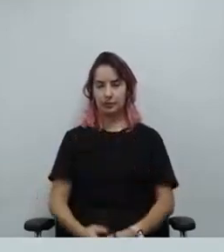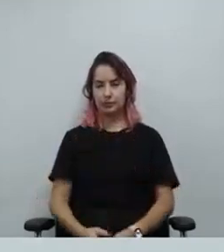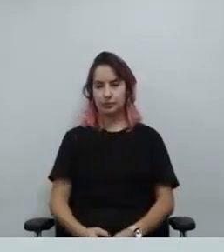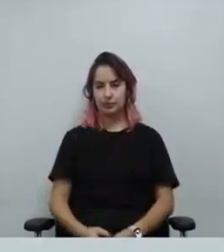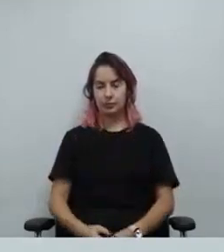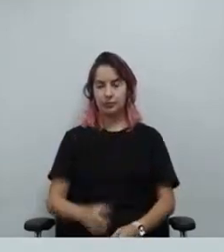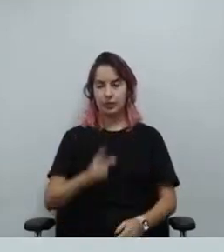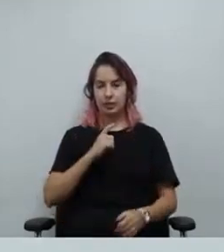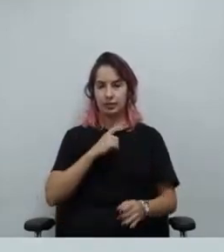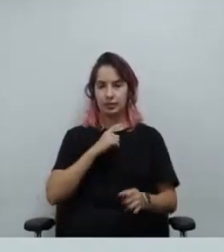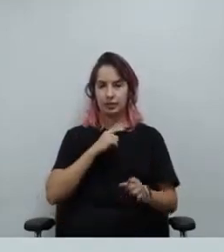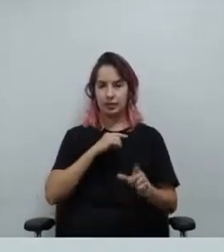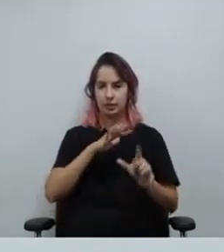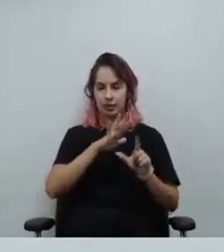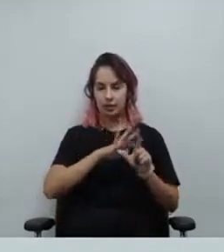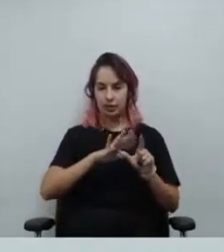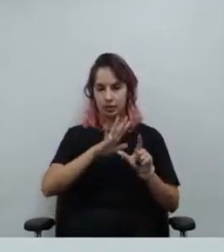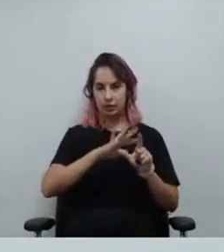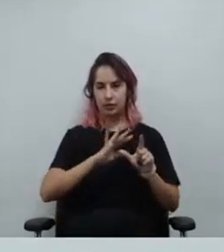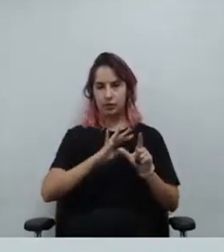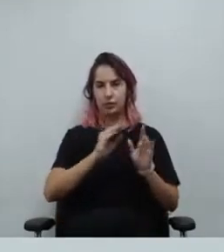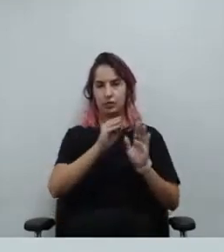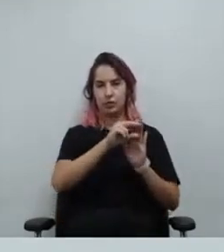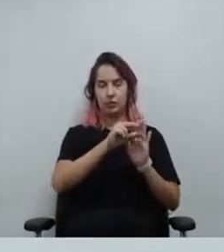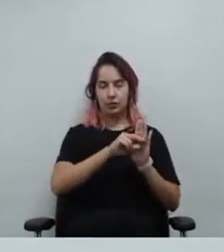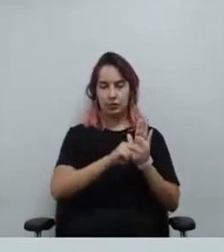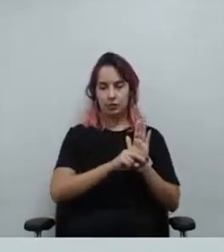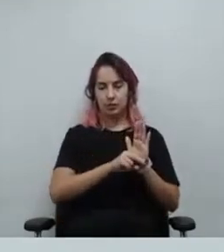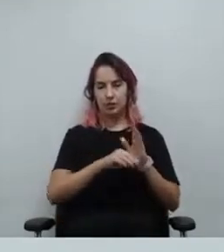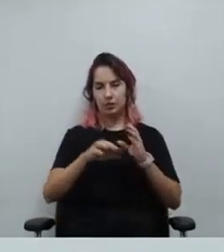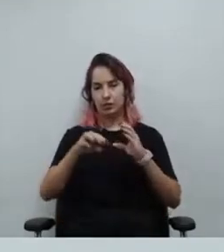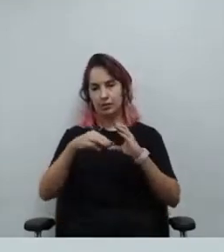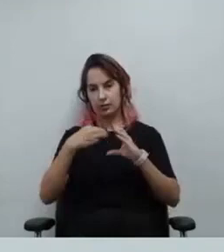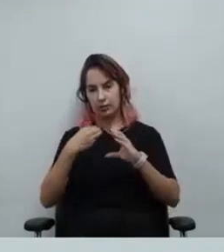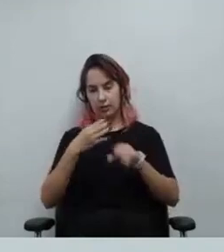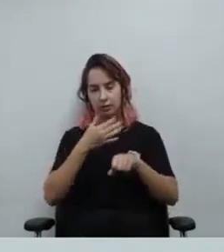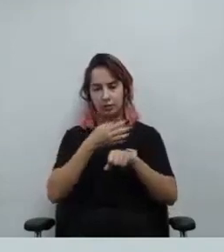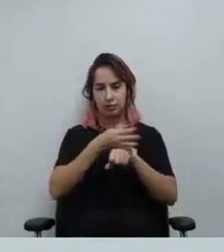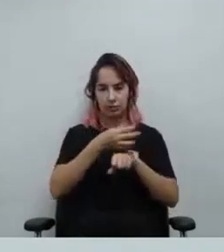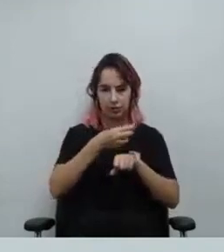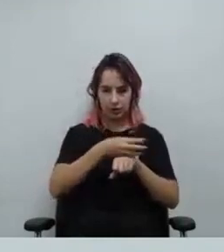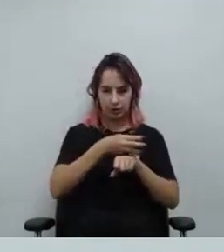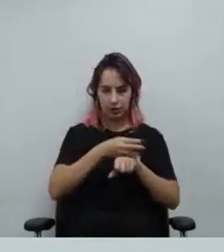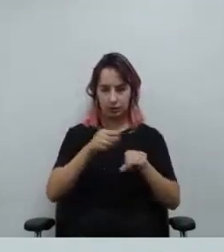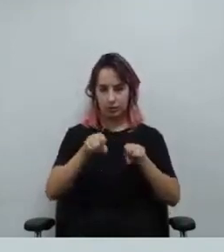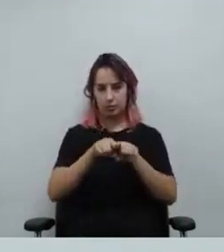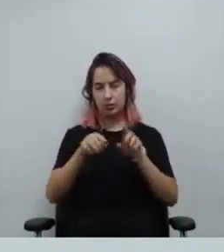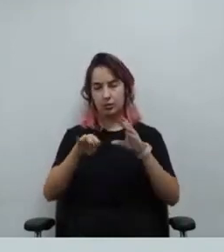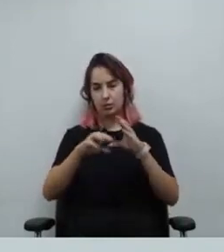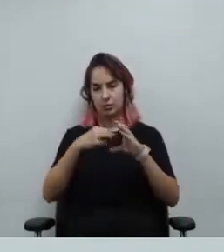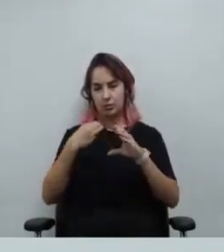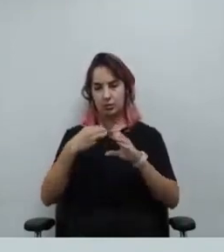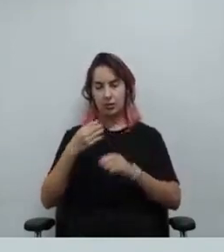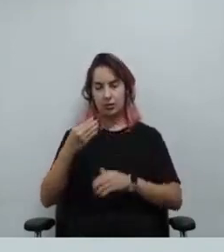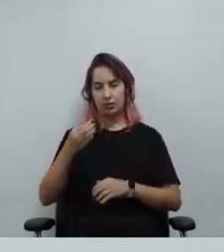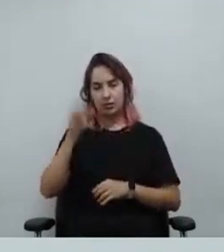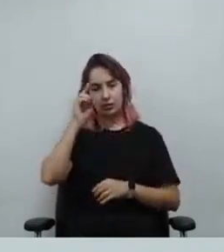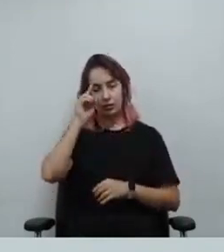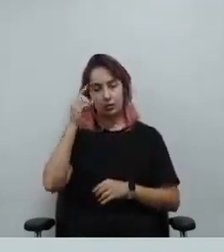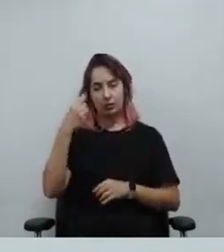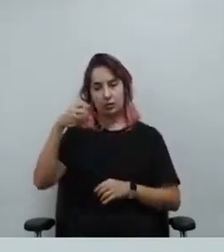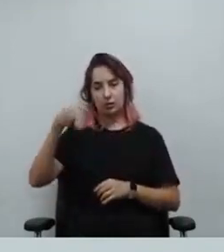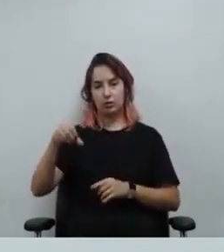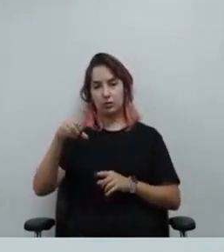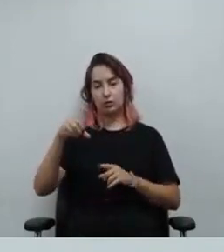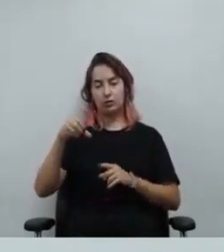de um formulário que foi enviado pela PADEP por WhatsApp e e-mail até o dia 9, terça-feira que vem. Também quero